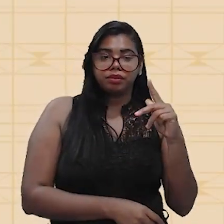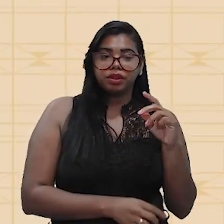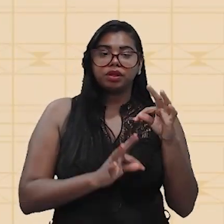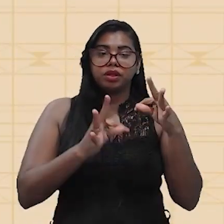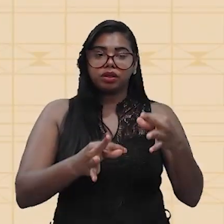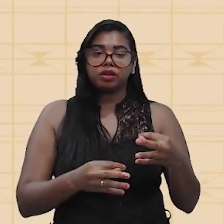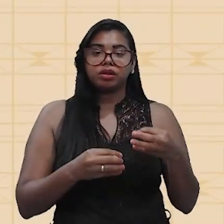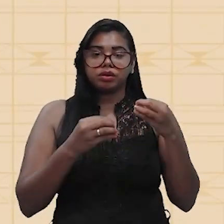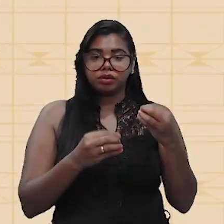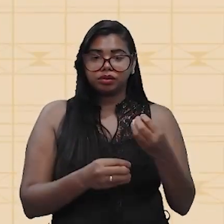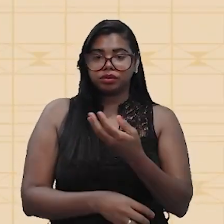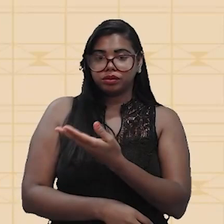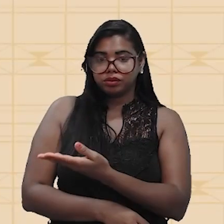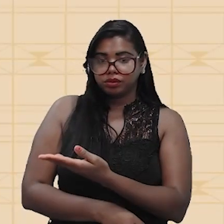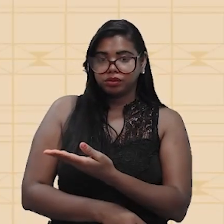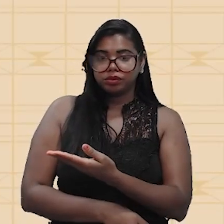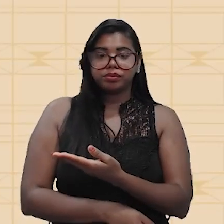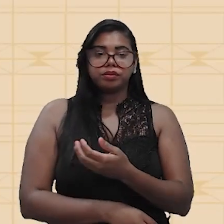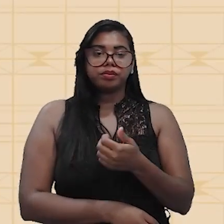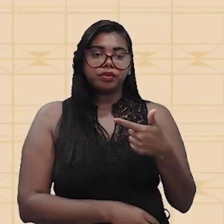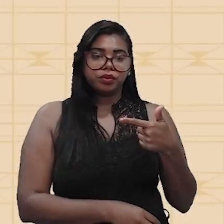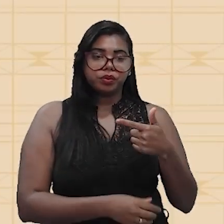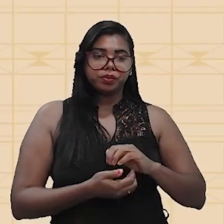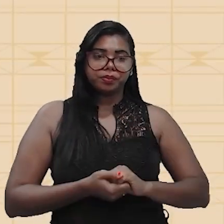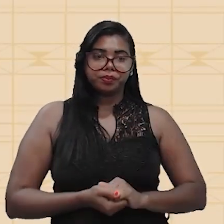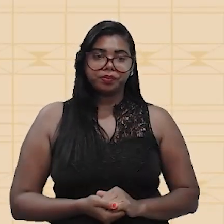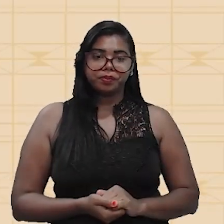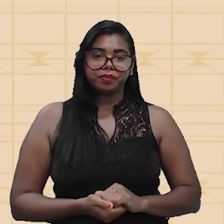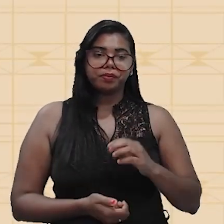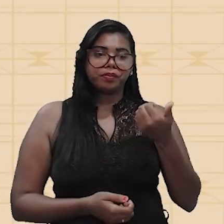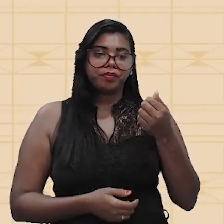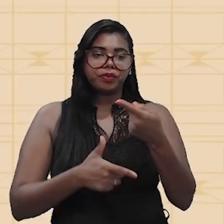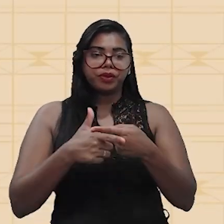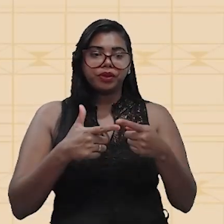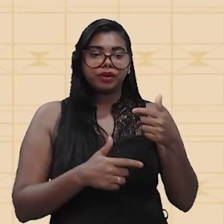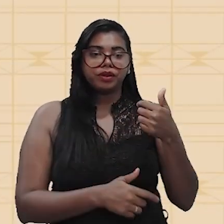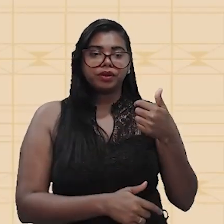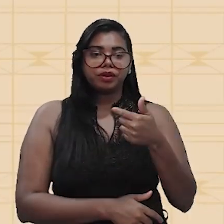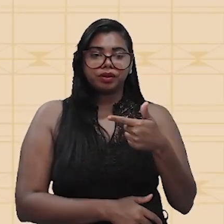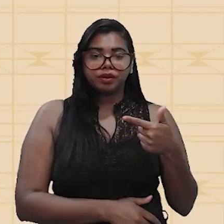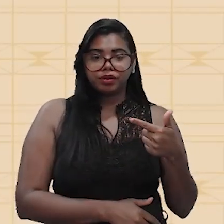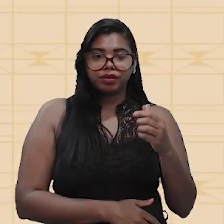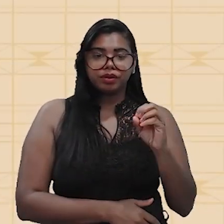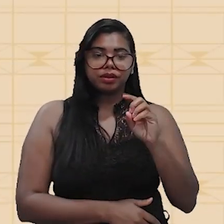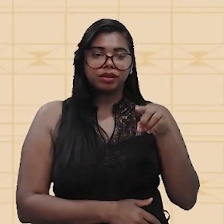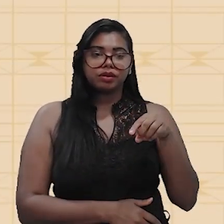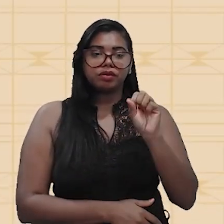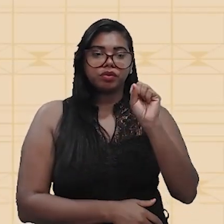força eletromotriz 12. 10 dividido por 12, 0,83, ficando